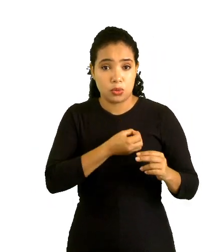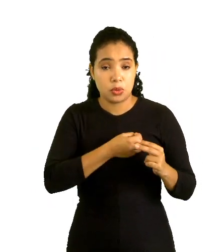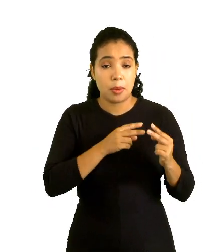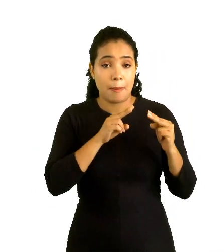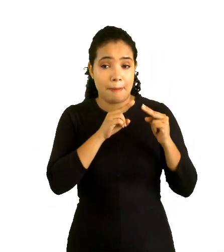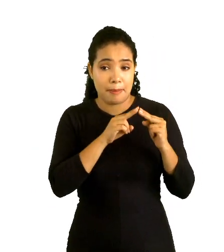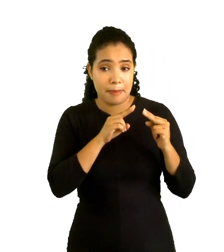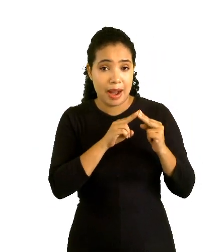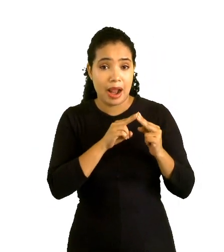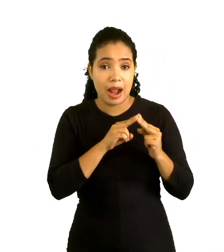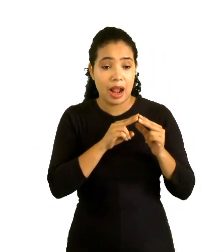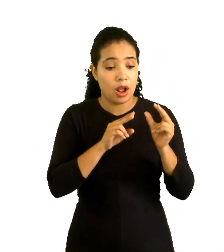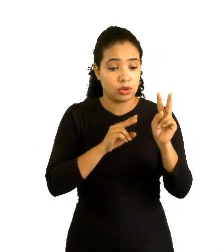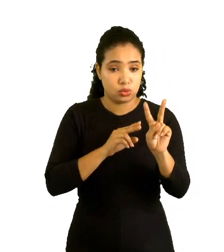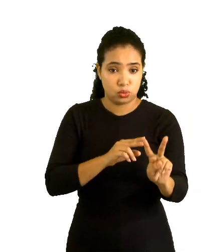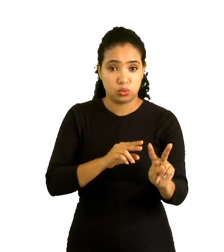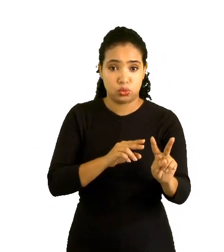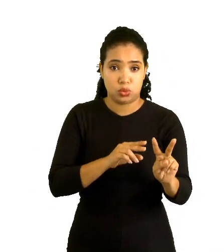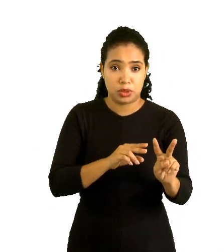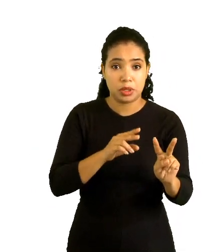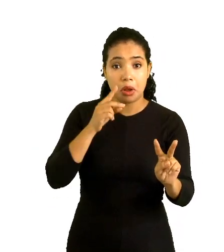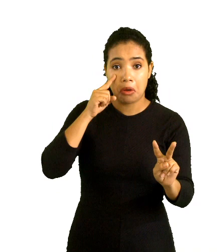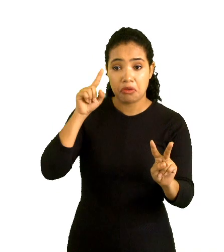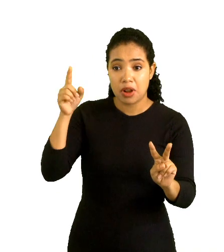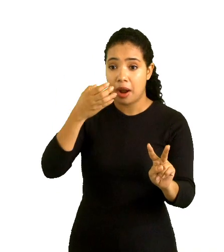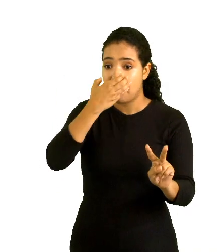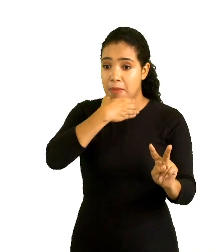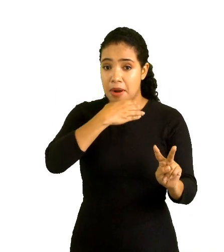é um grupo de duas coisas iguais.